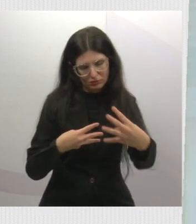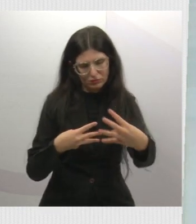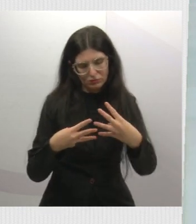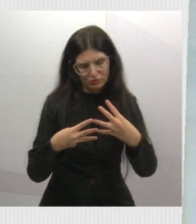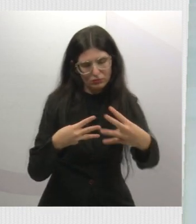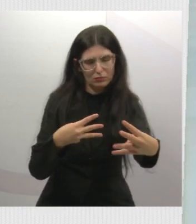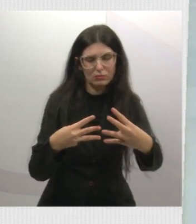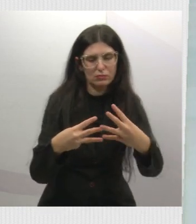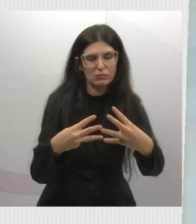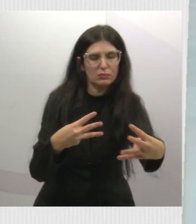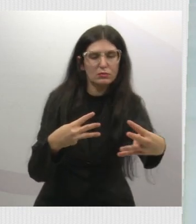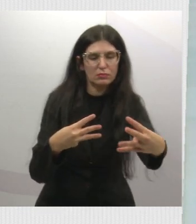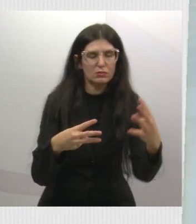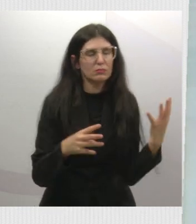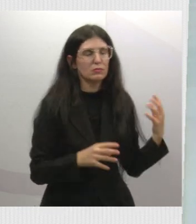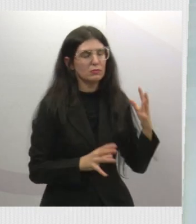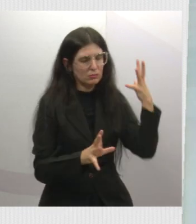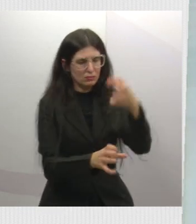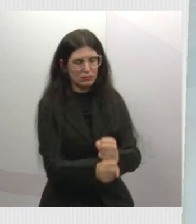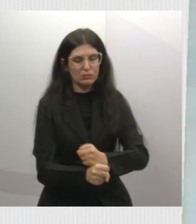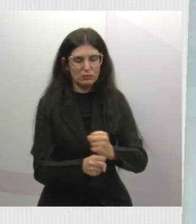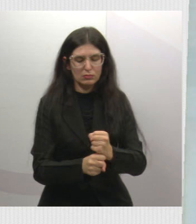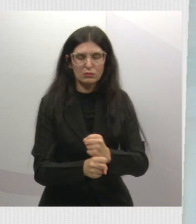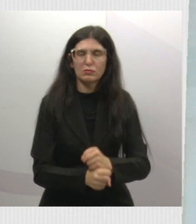Serviço de água e esgoto,